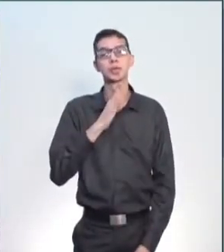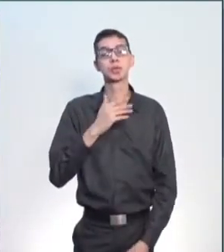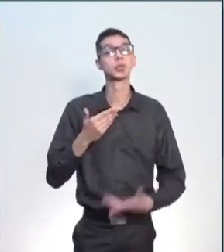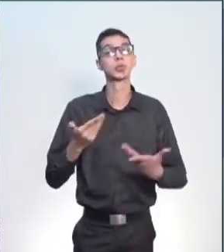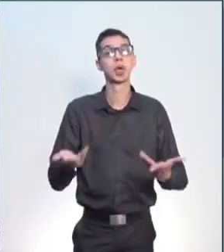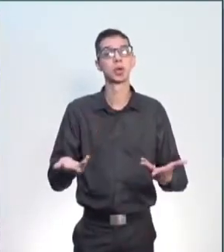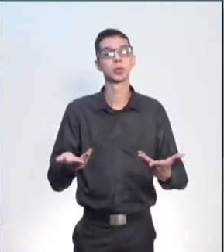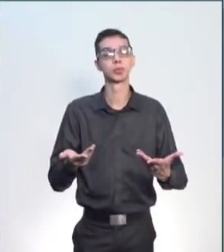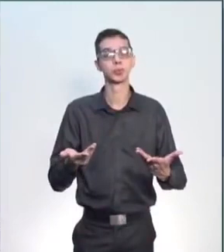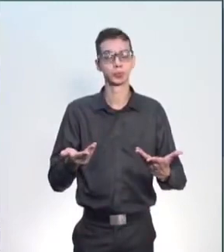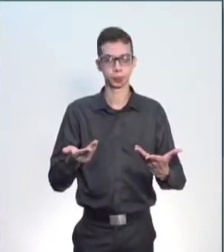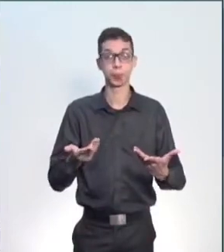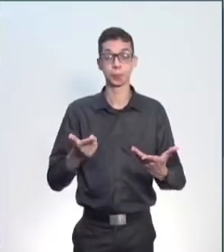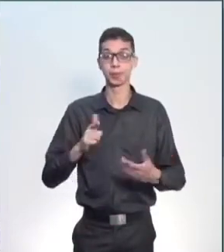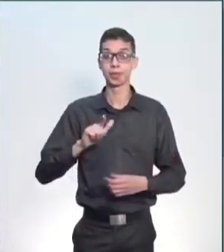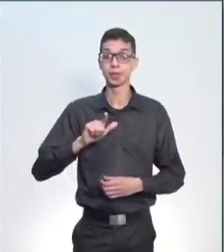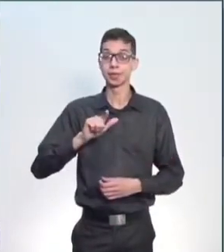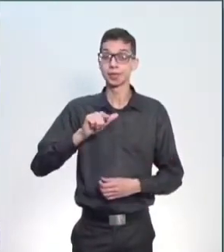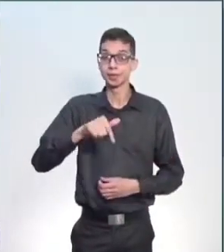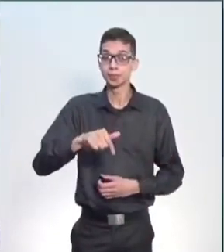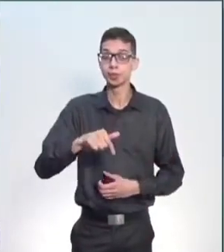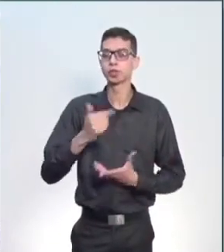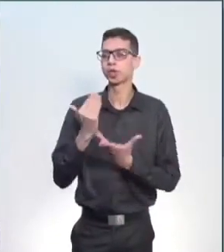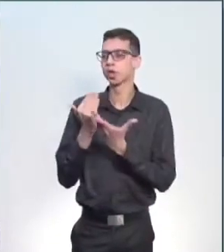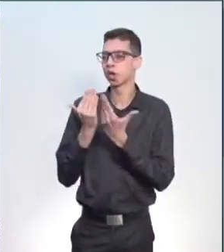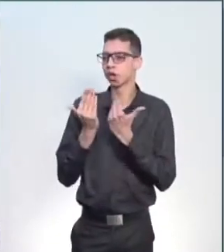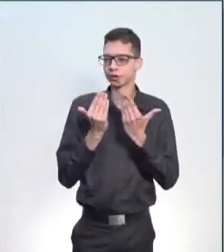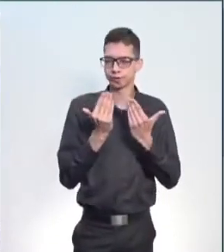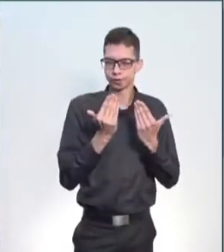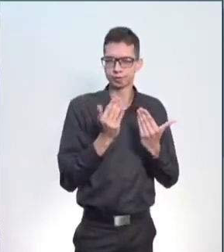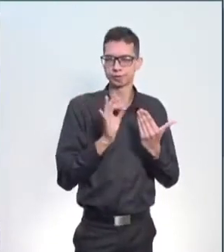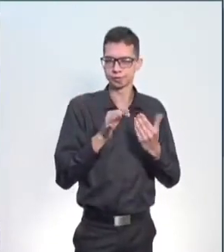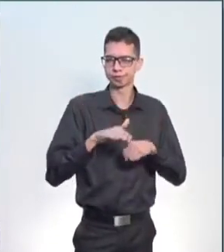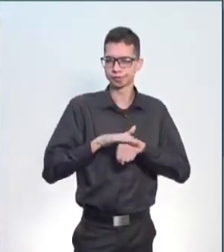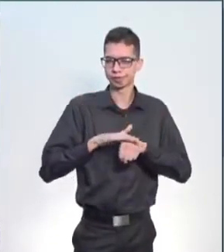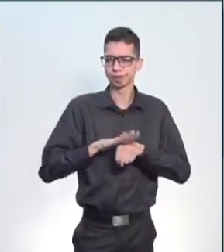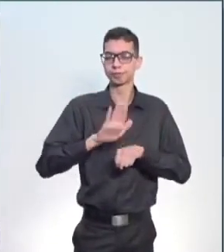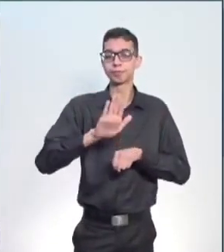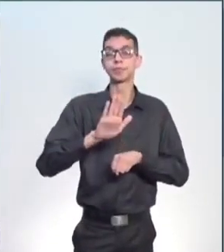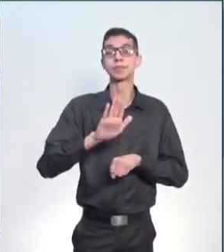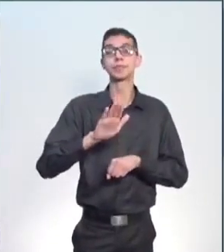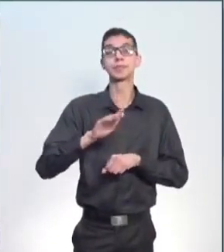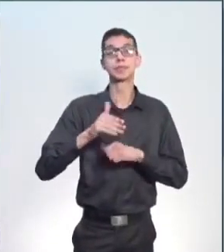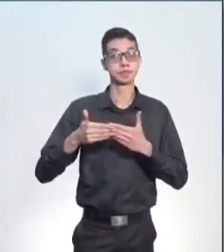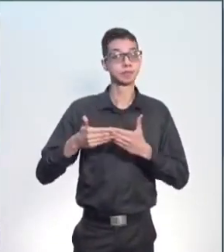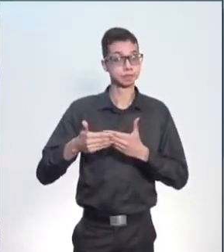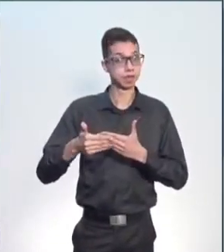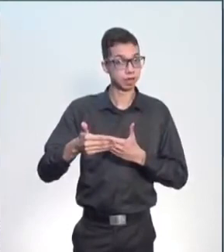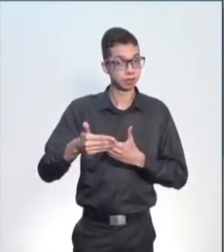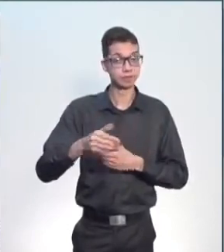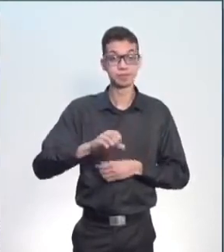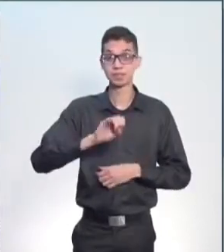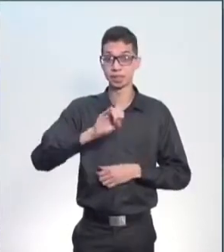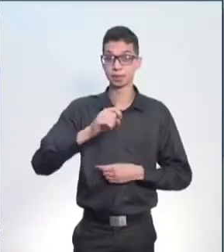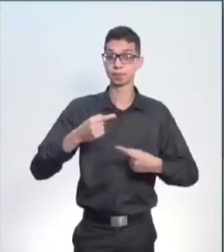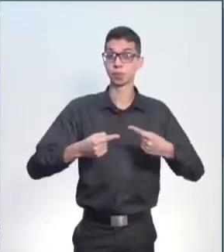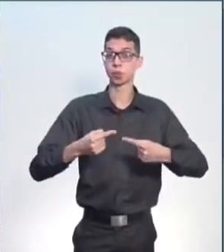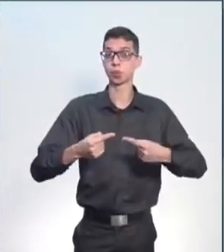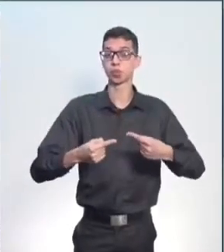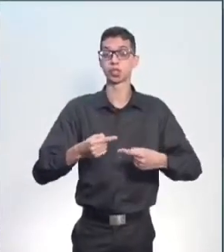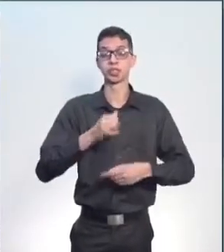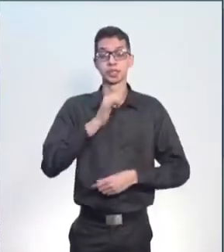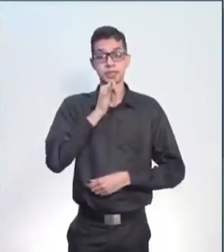né? E depois a gente vai conversar se essas políticas elas são forçadas, né? É algo